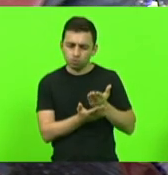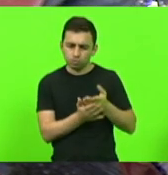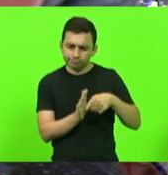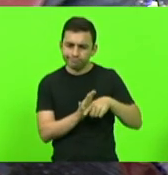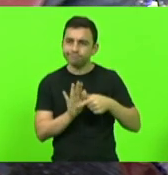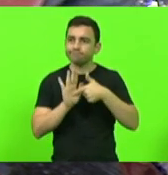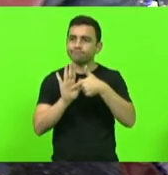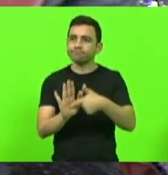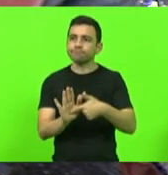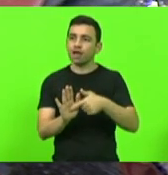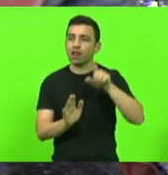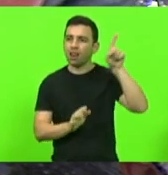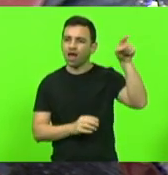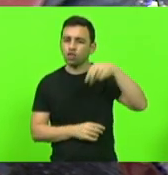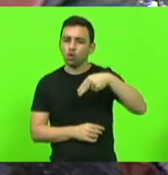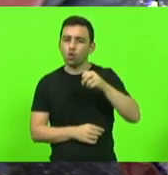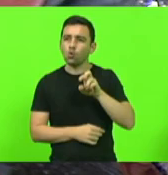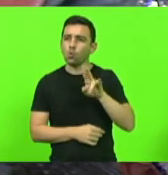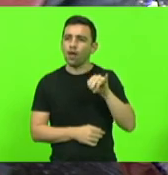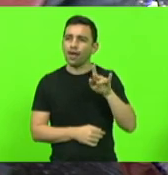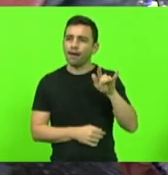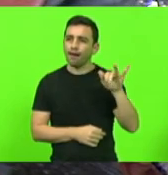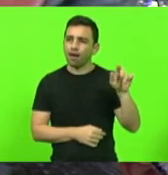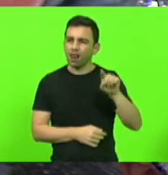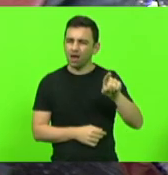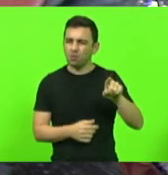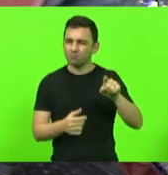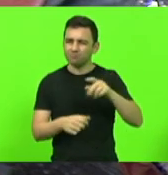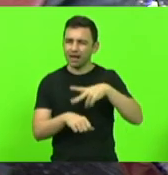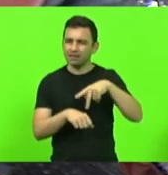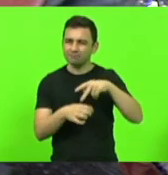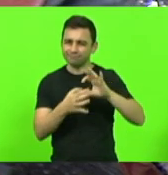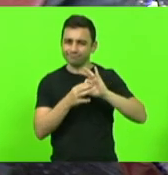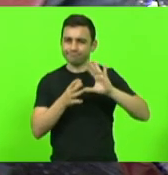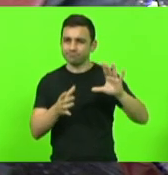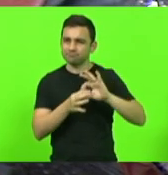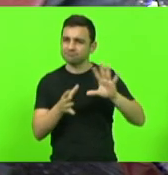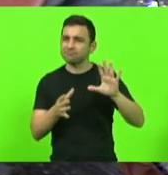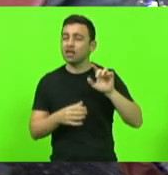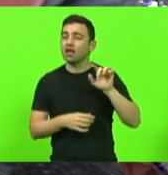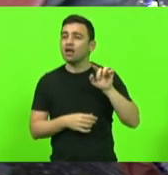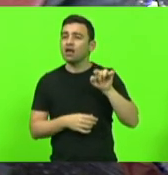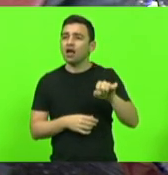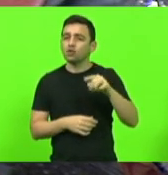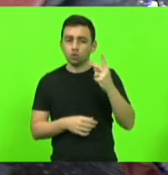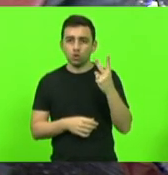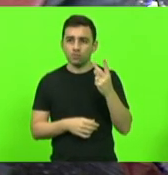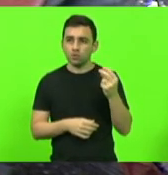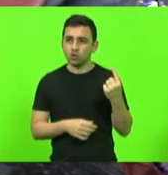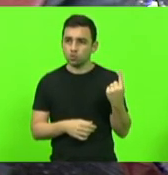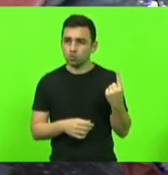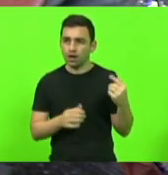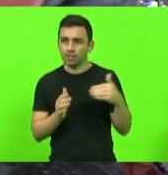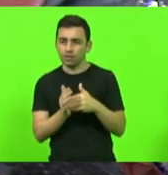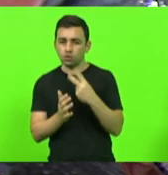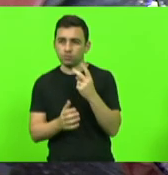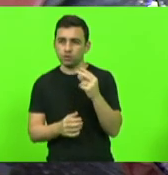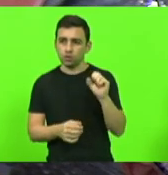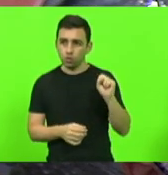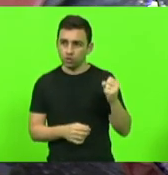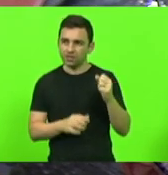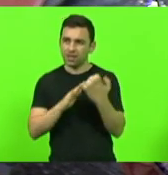que na Noruega, por exemplo, um dos países mais liberais do mundo, entre 2001 e 2008, empresas enquadradas em